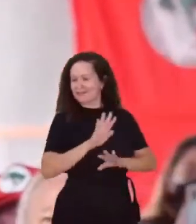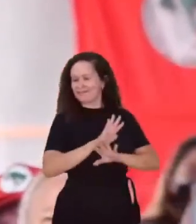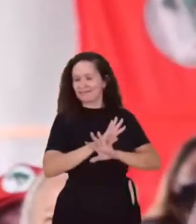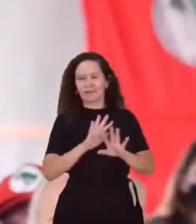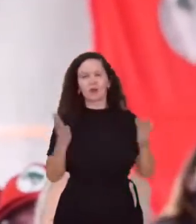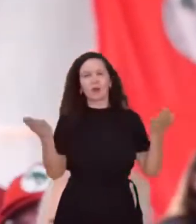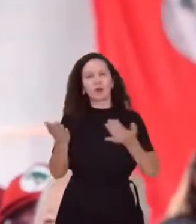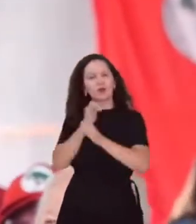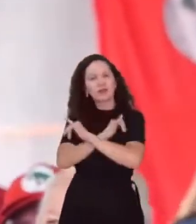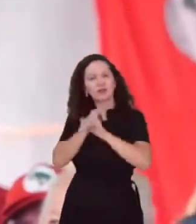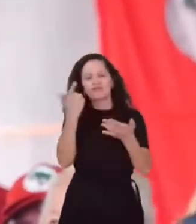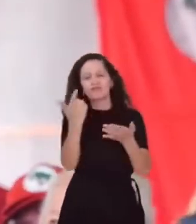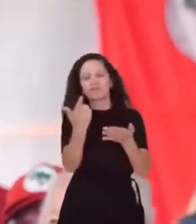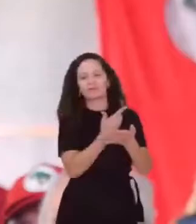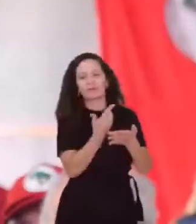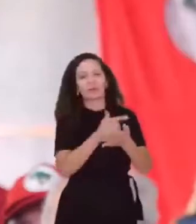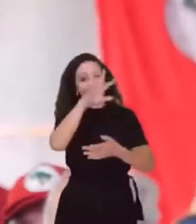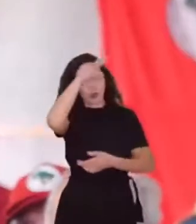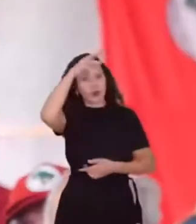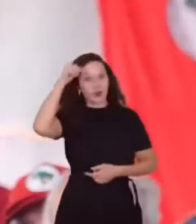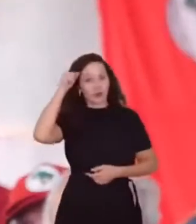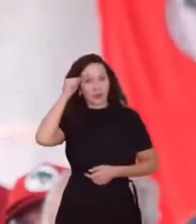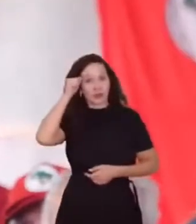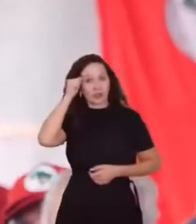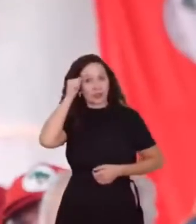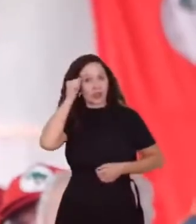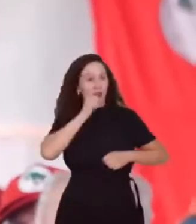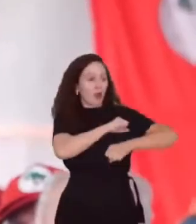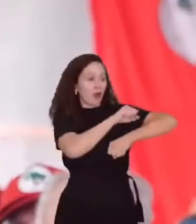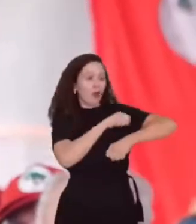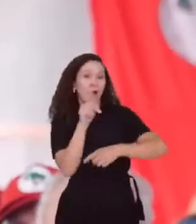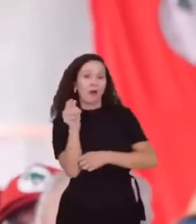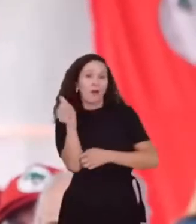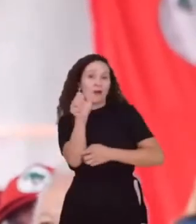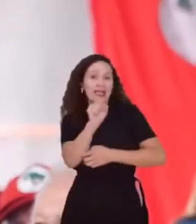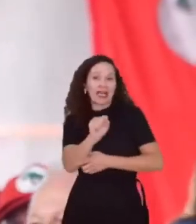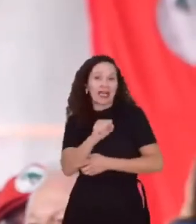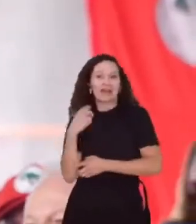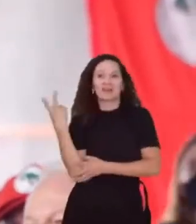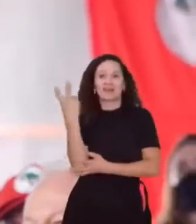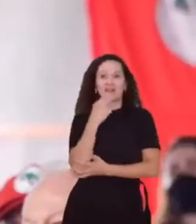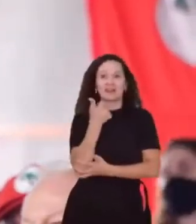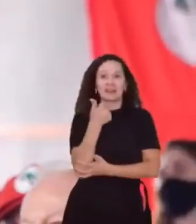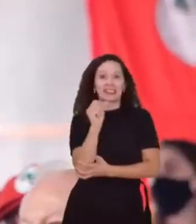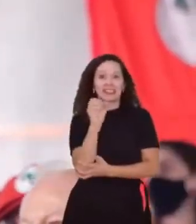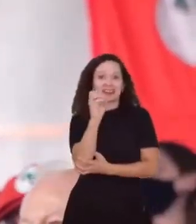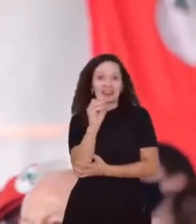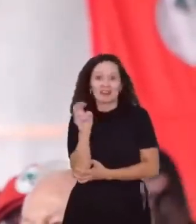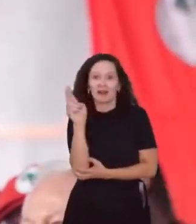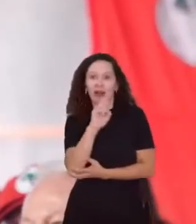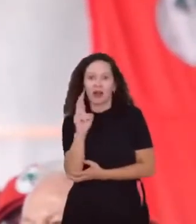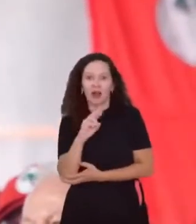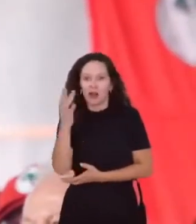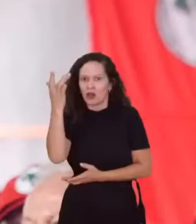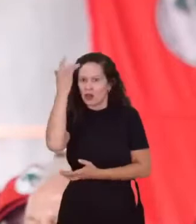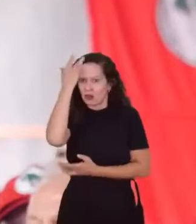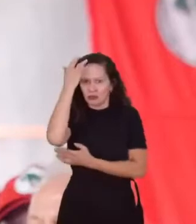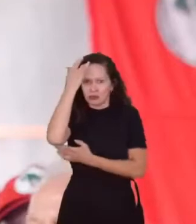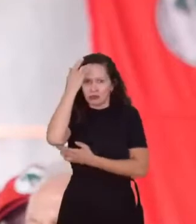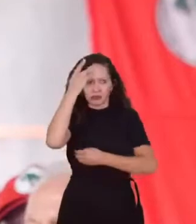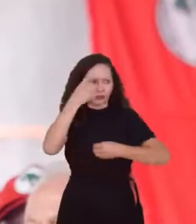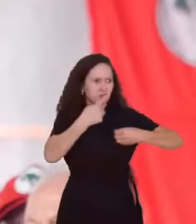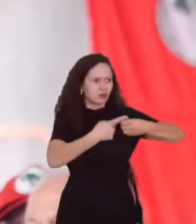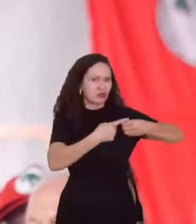Mato Grosso o botijão de gás está R$ 160,00. É um escândalo isso. A gasolina já está R$ 8, R$ 9,00